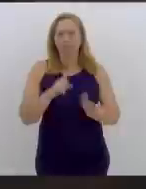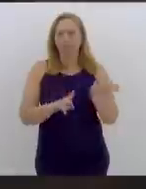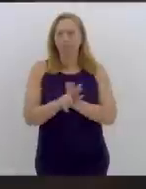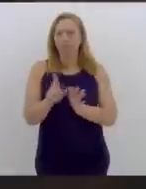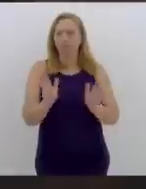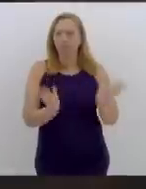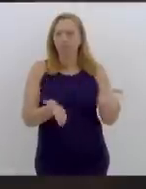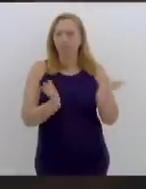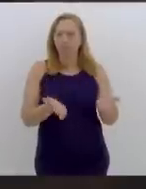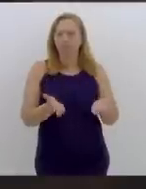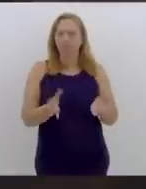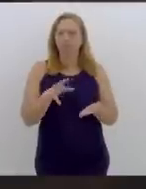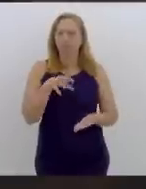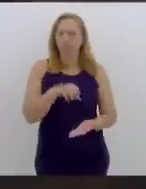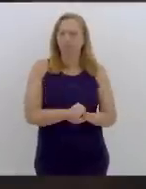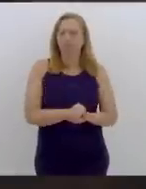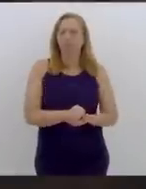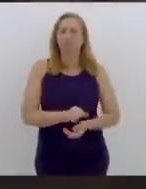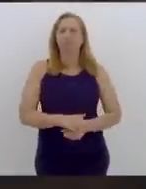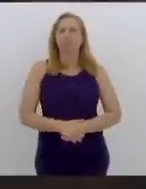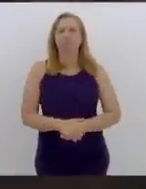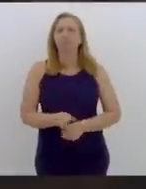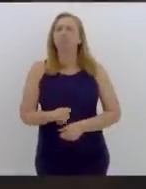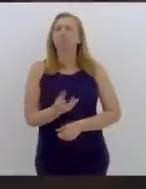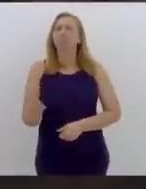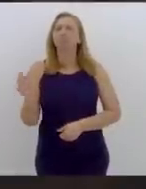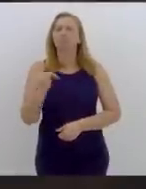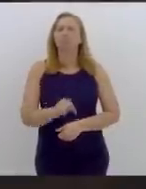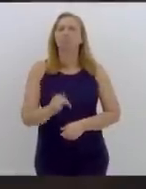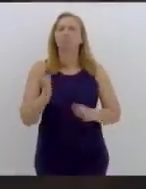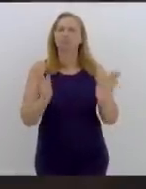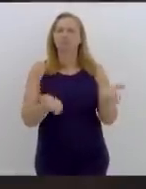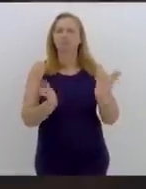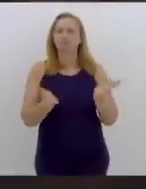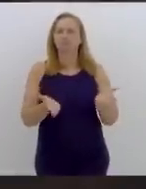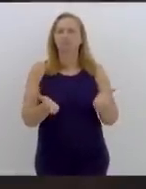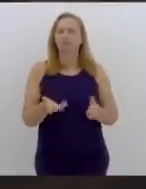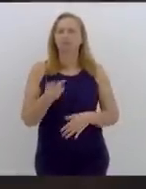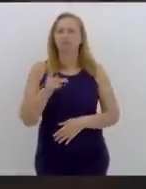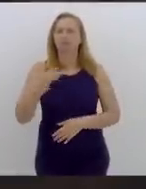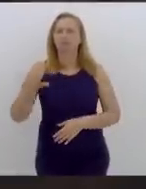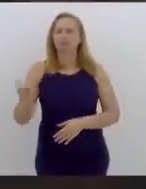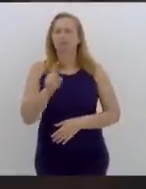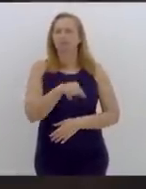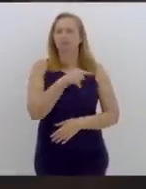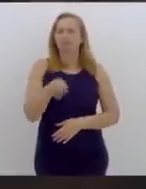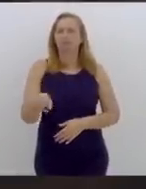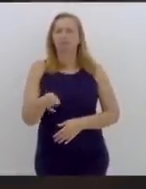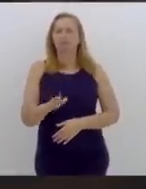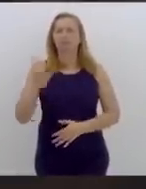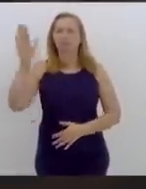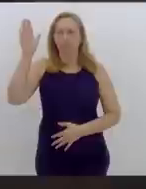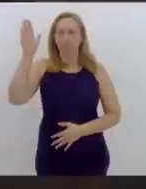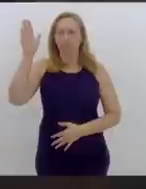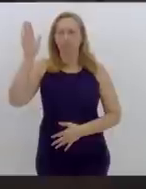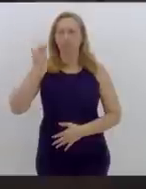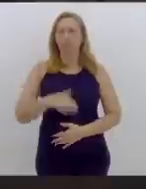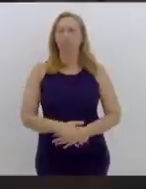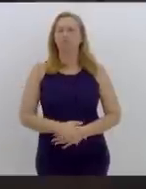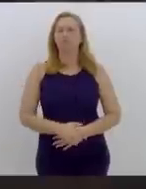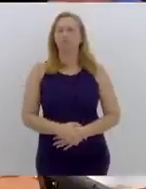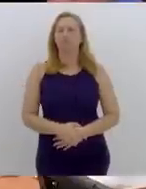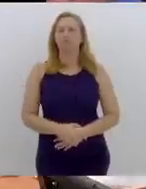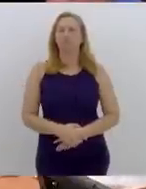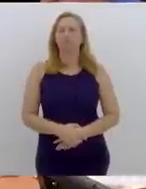eu quero que fique registrado quantos aqui hoje são praças excluídas por favor pode levantar a mão